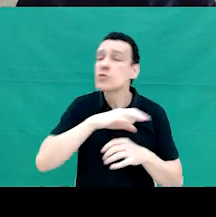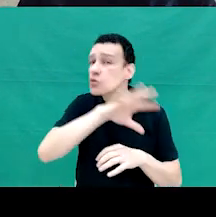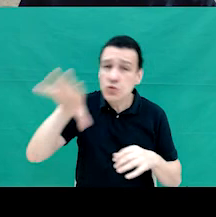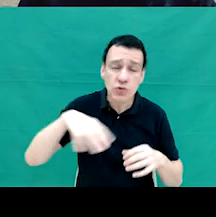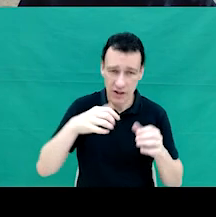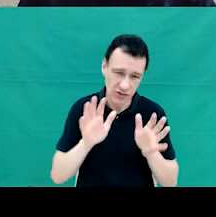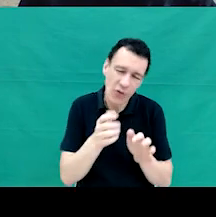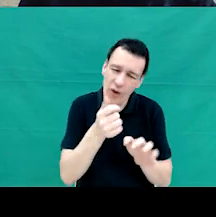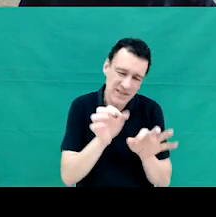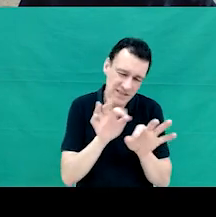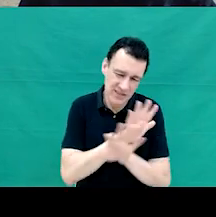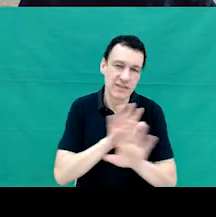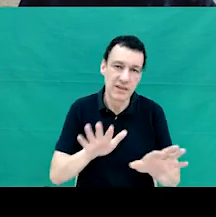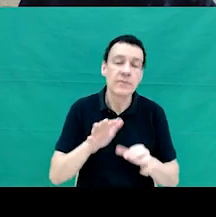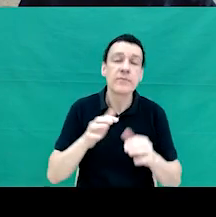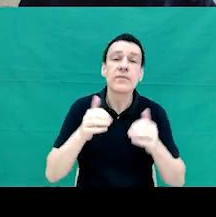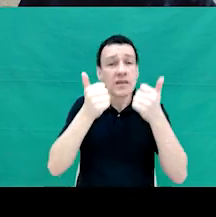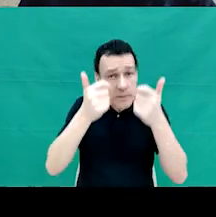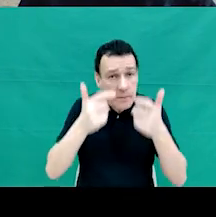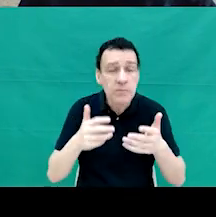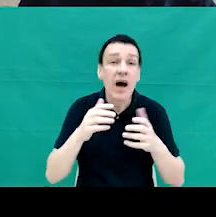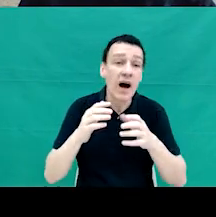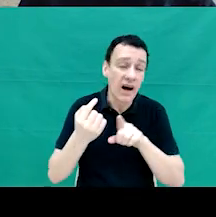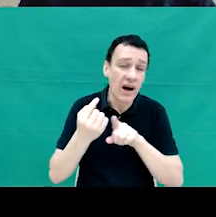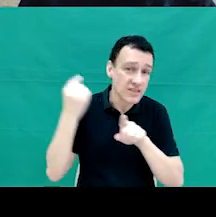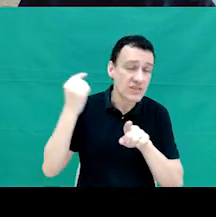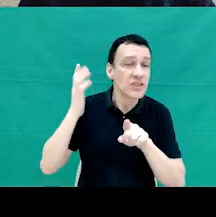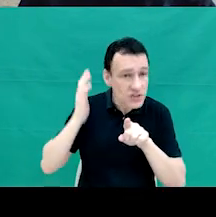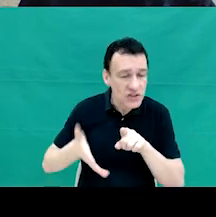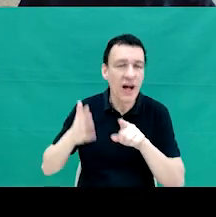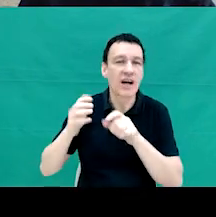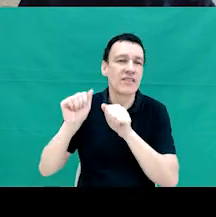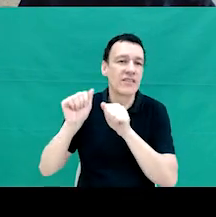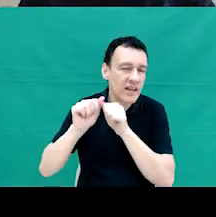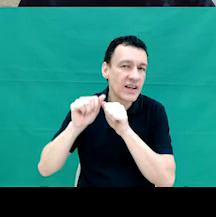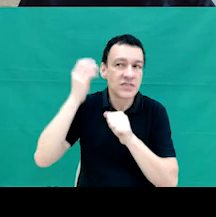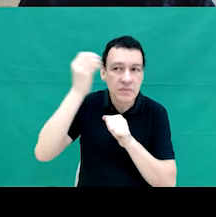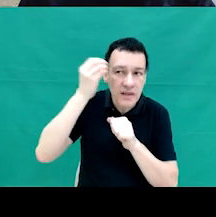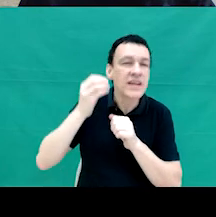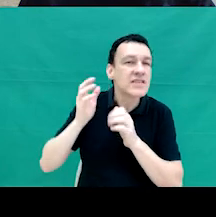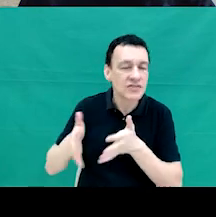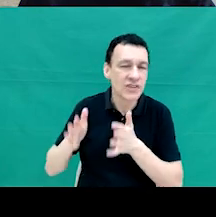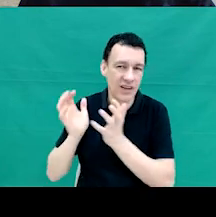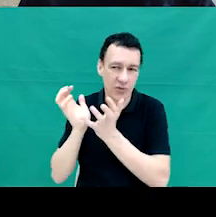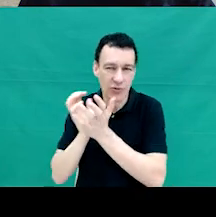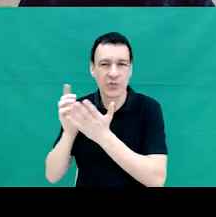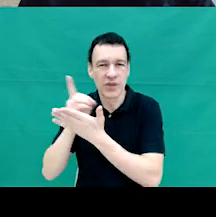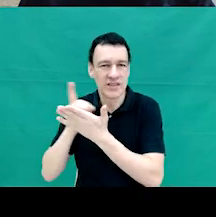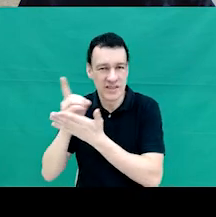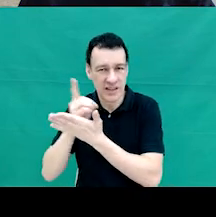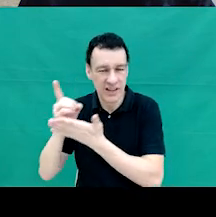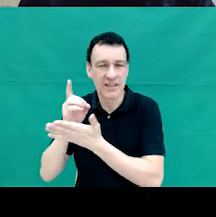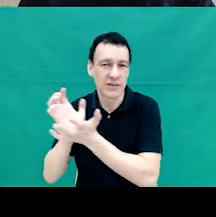se baseando nas heurísticas ali criadas pelos pais do design, já